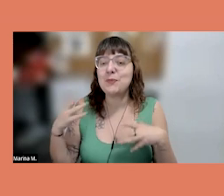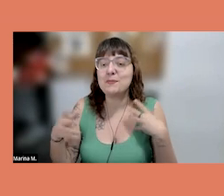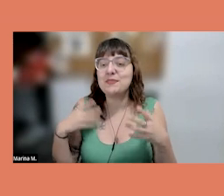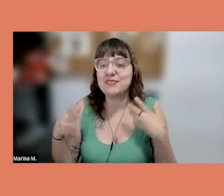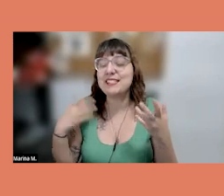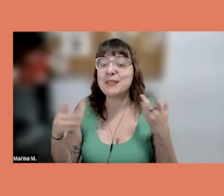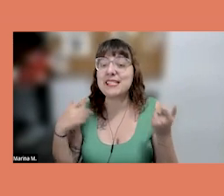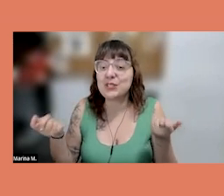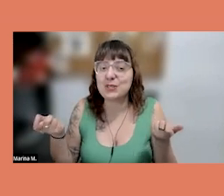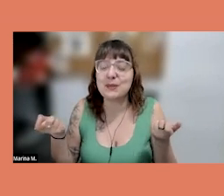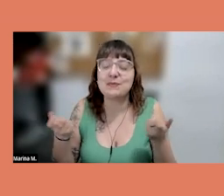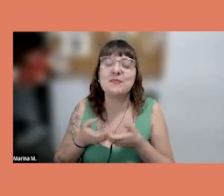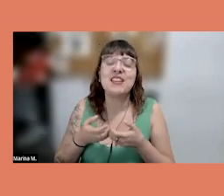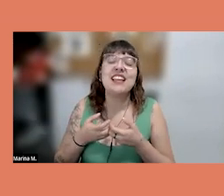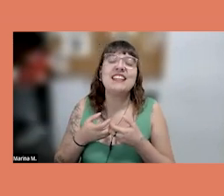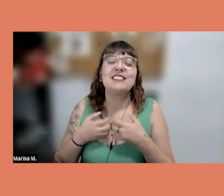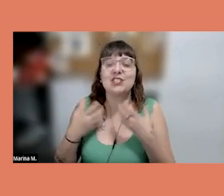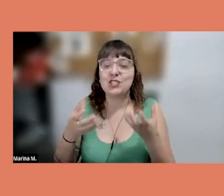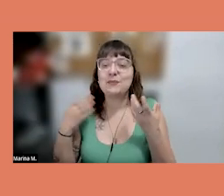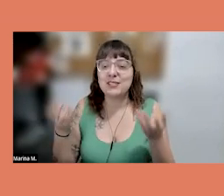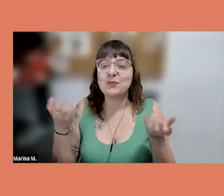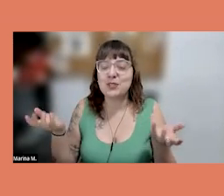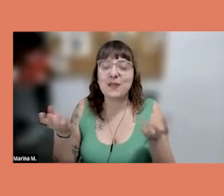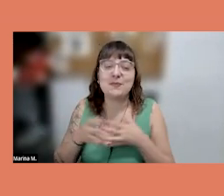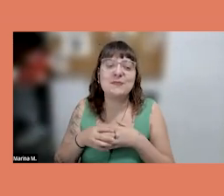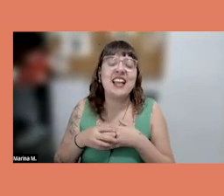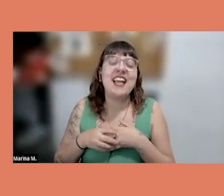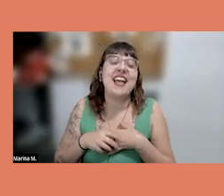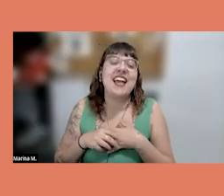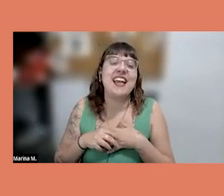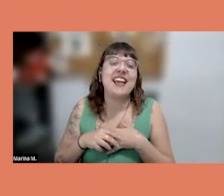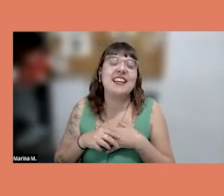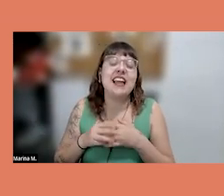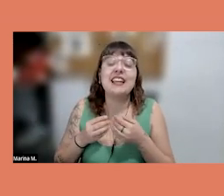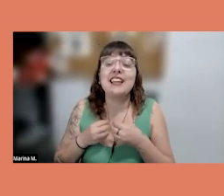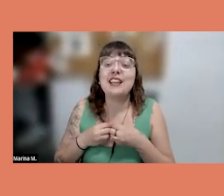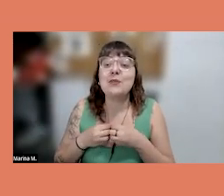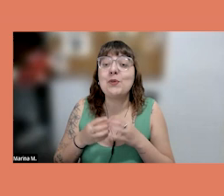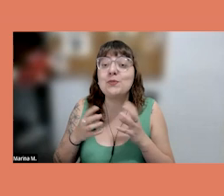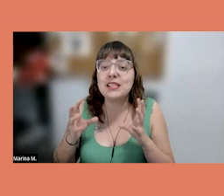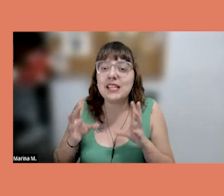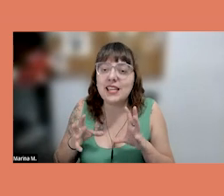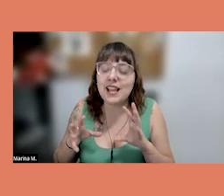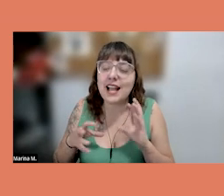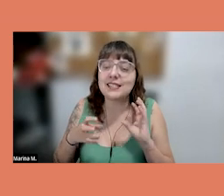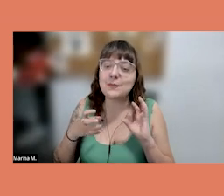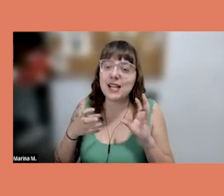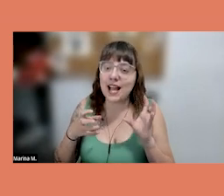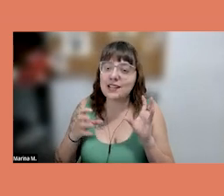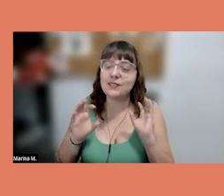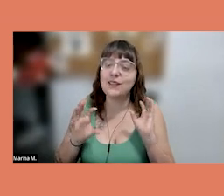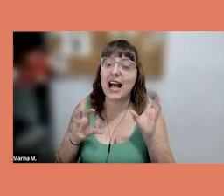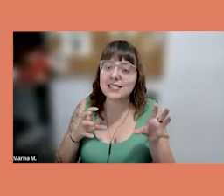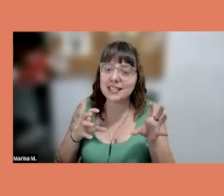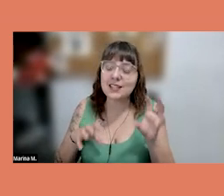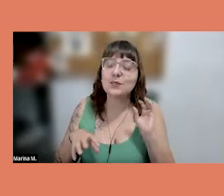o bitmap fazia mais sentido para mim, se a gente chamasse de bitmap. E aí eu consegui